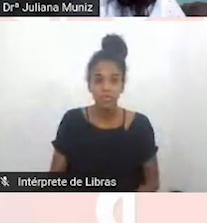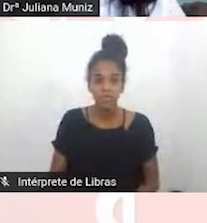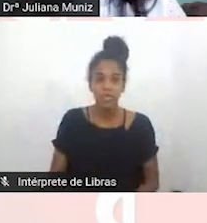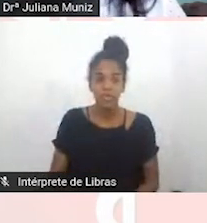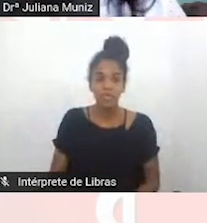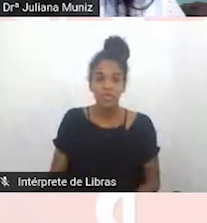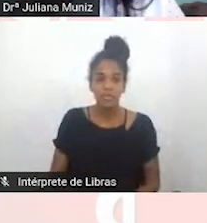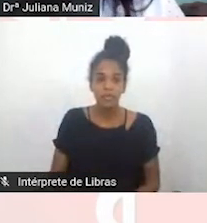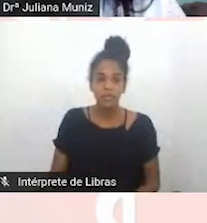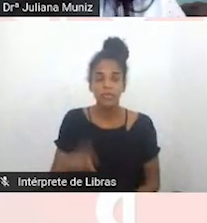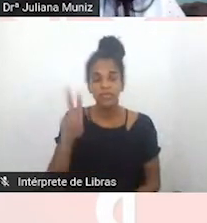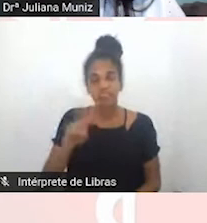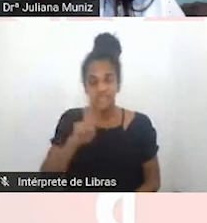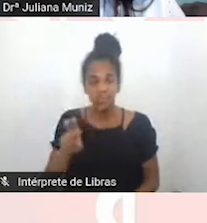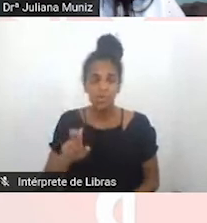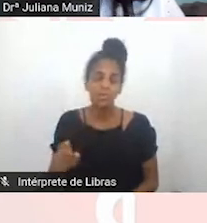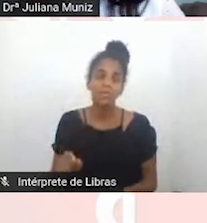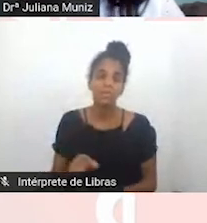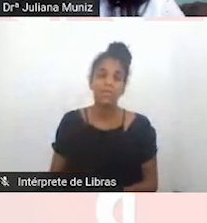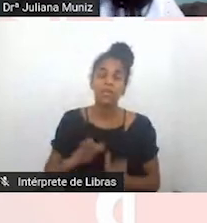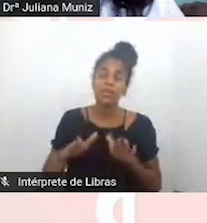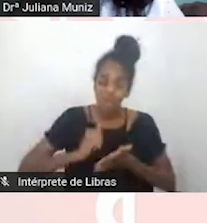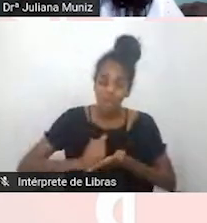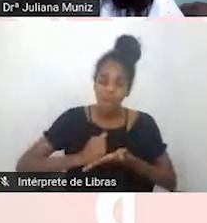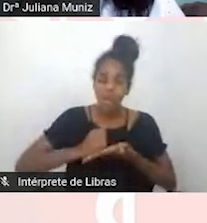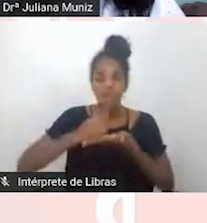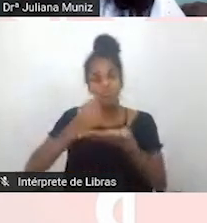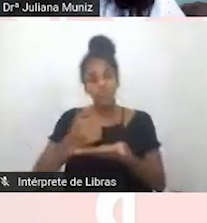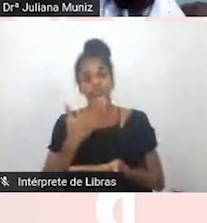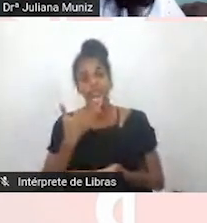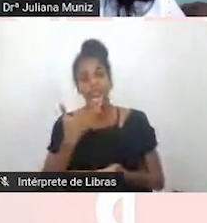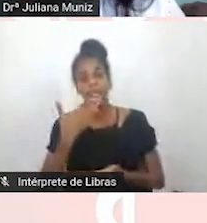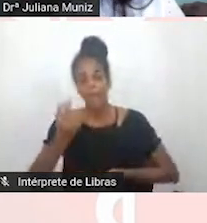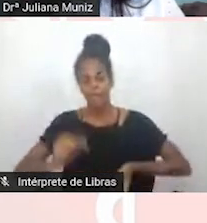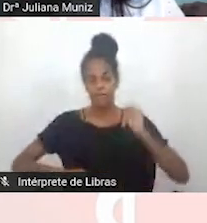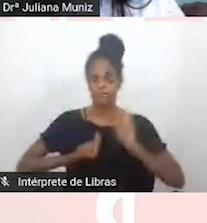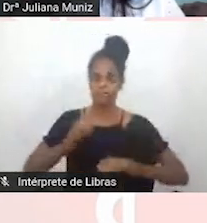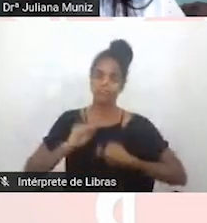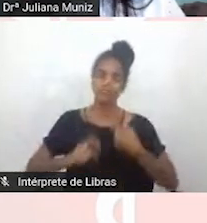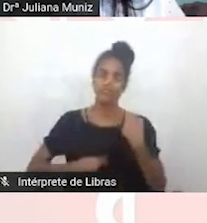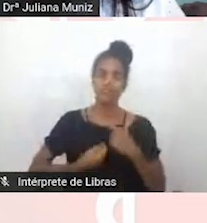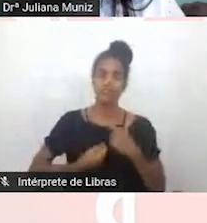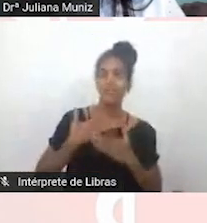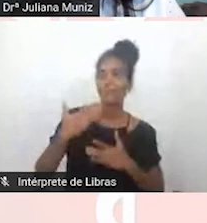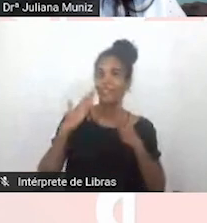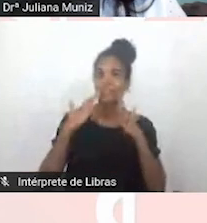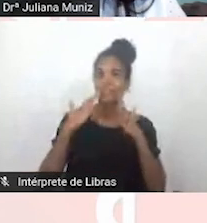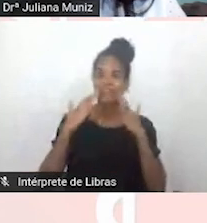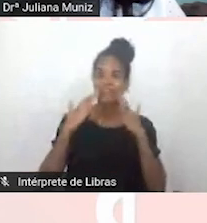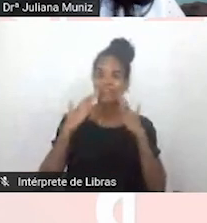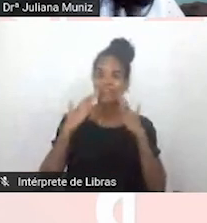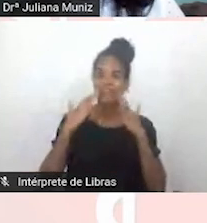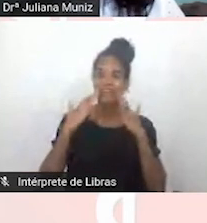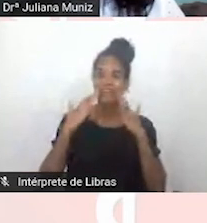isso talvez ajude a melhorar a imunidade e talvez ajude a combater o vírus, né, porque doença viral se combate com o sistema